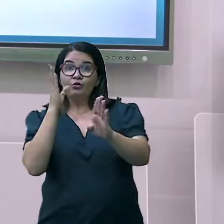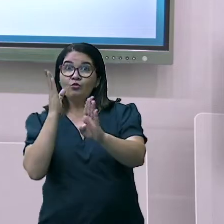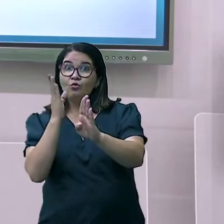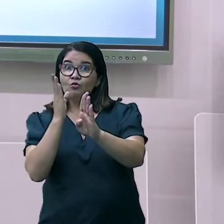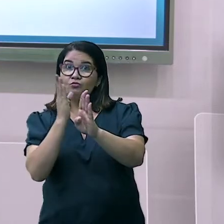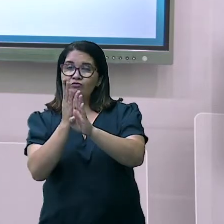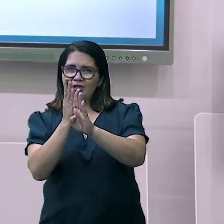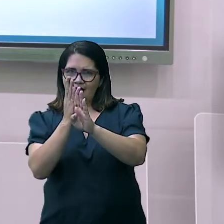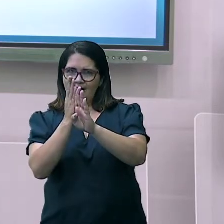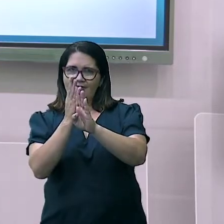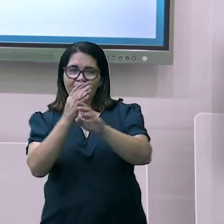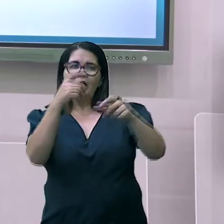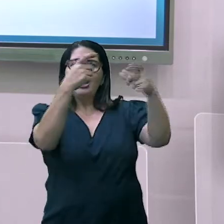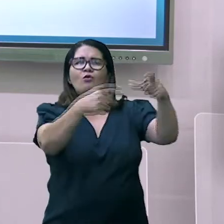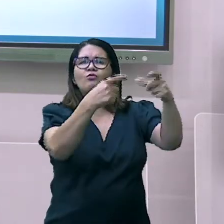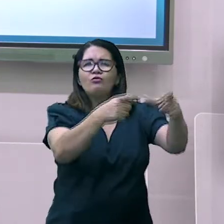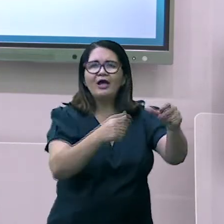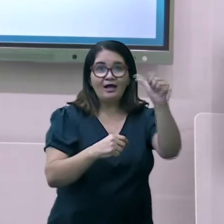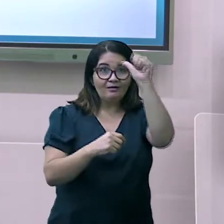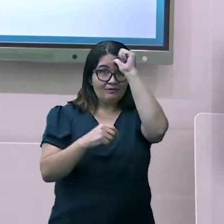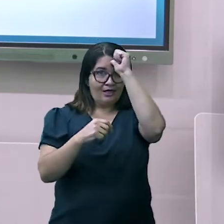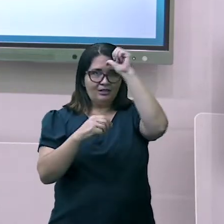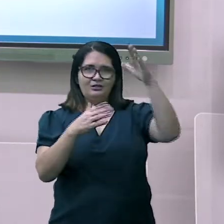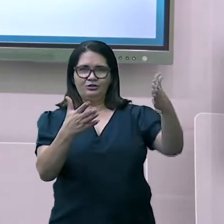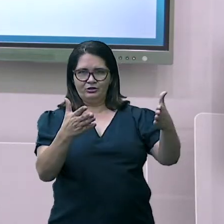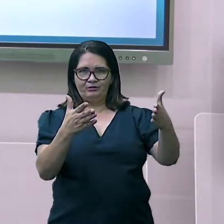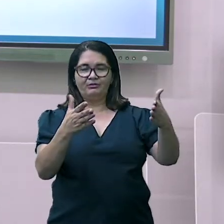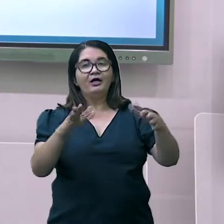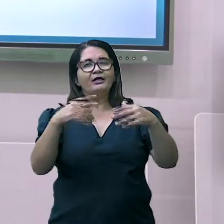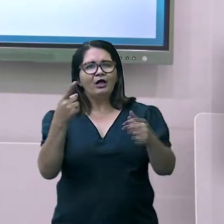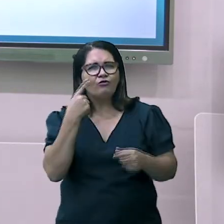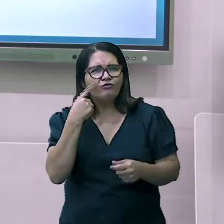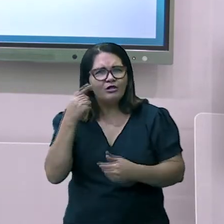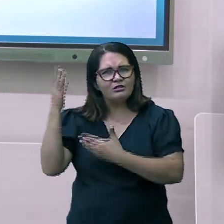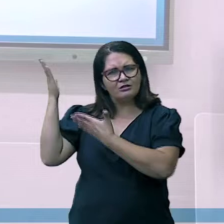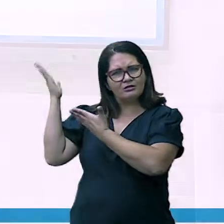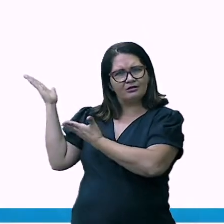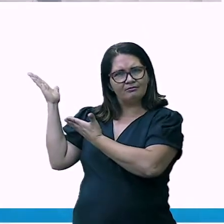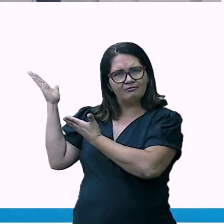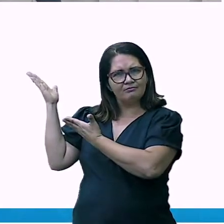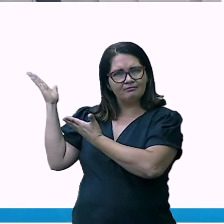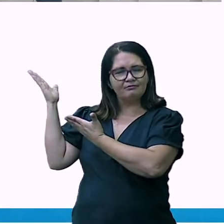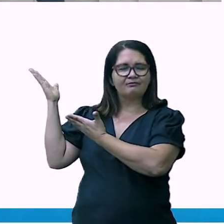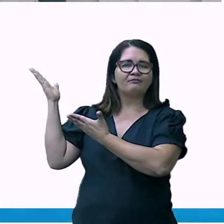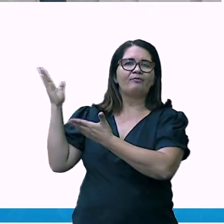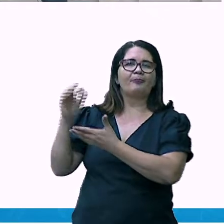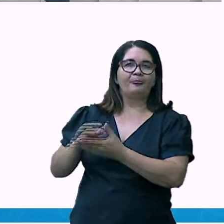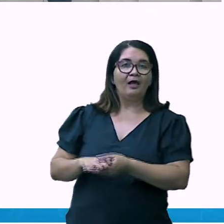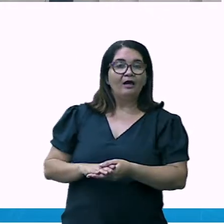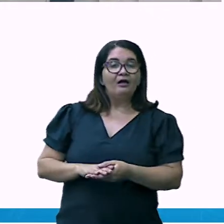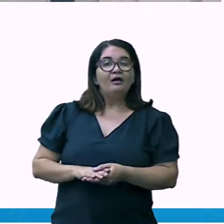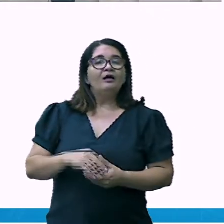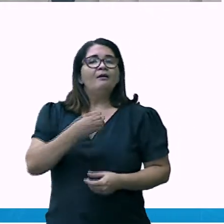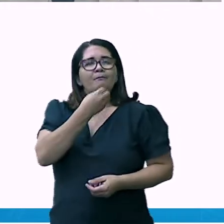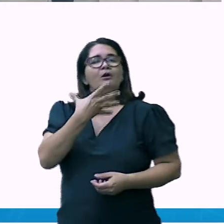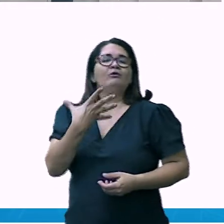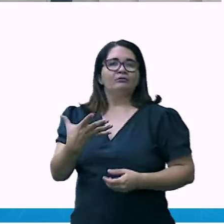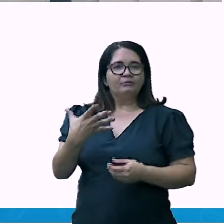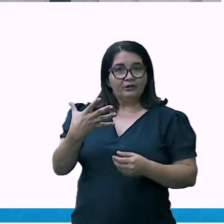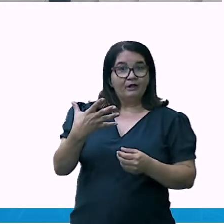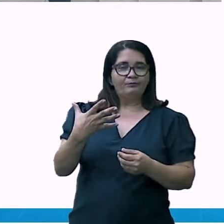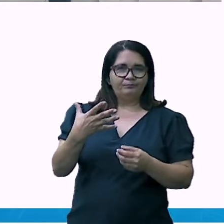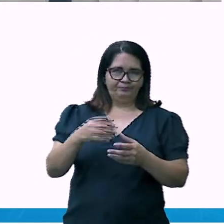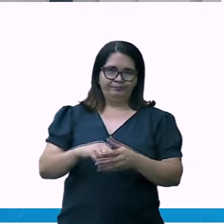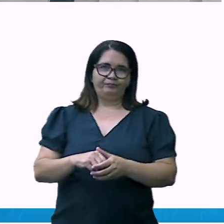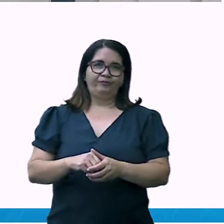dos portugueses. Vamos analisar aqui um pouquinho o nosso mapa? Bom, eles já haviam